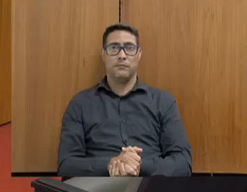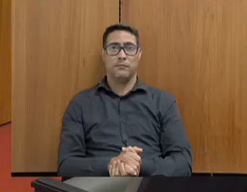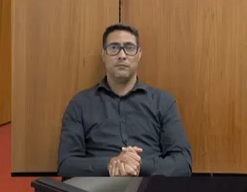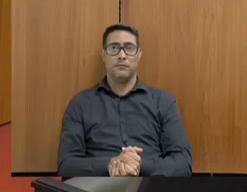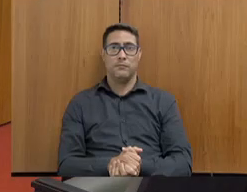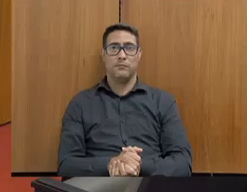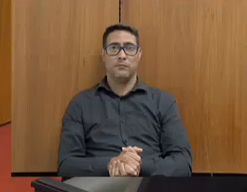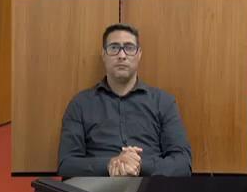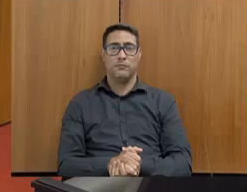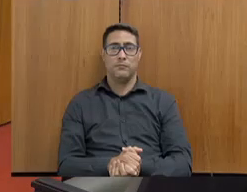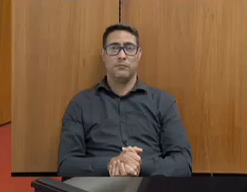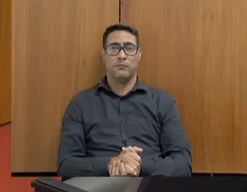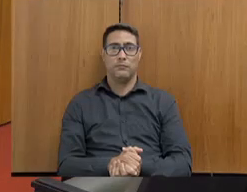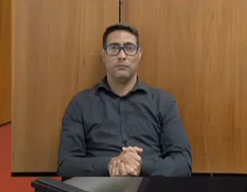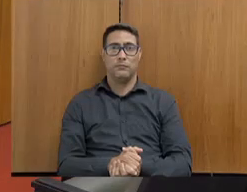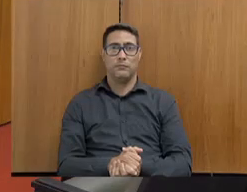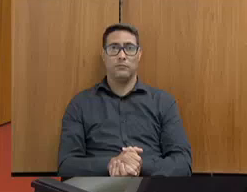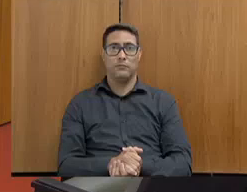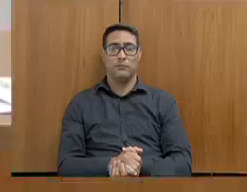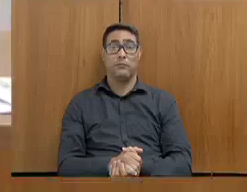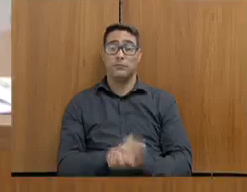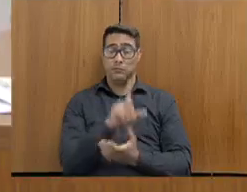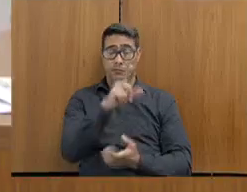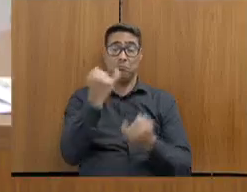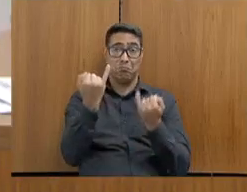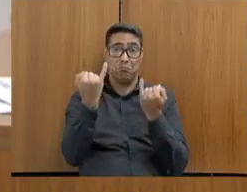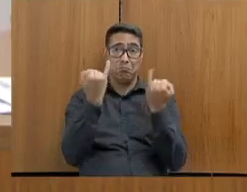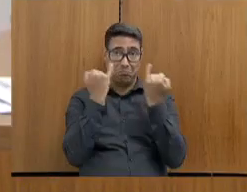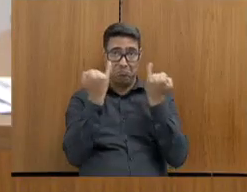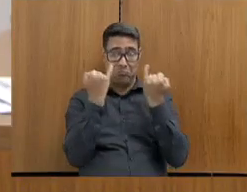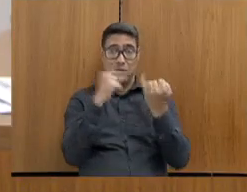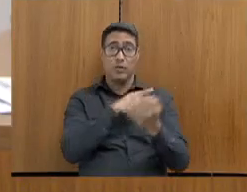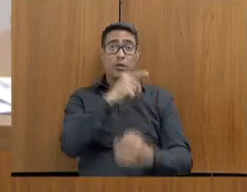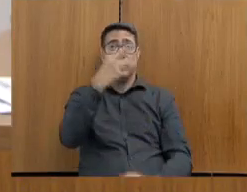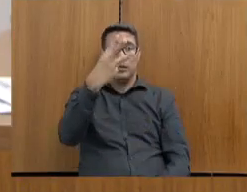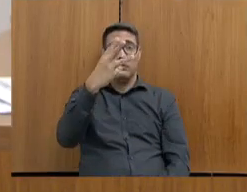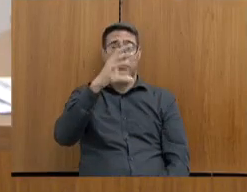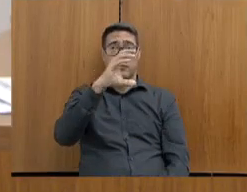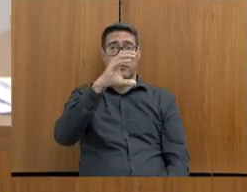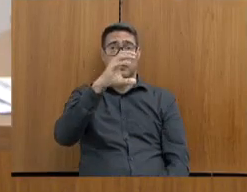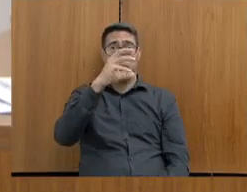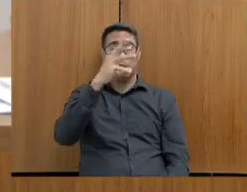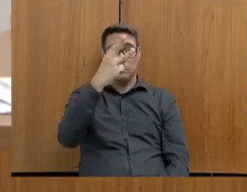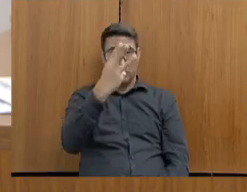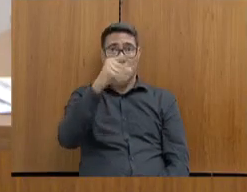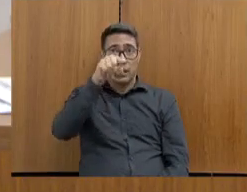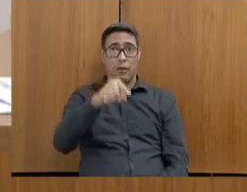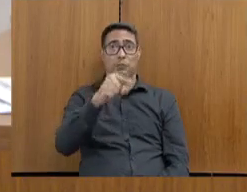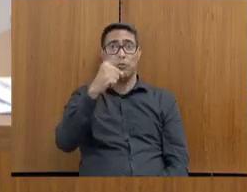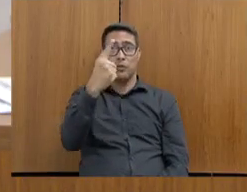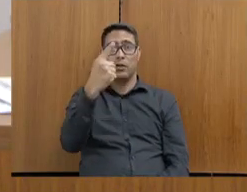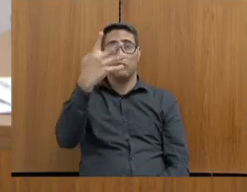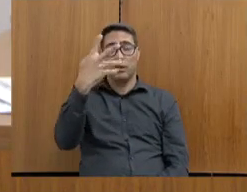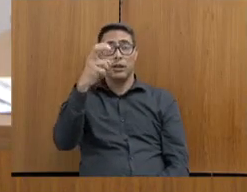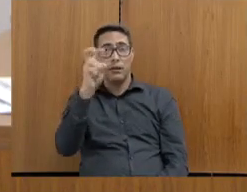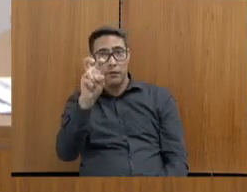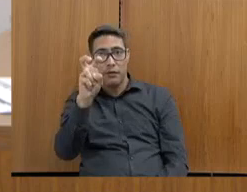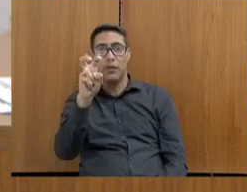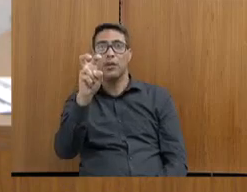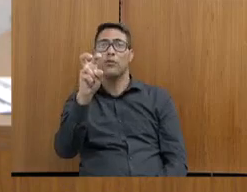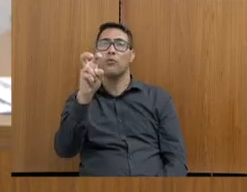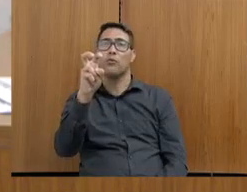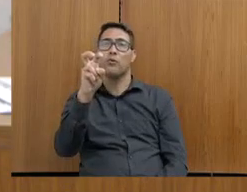achei pronto foram informadas 300 e 3.145 vítimas de